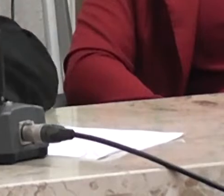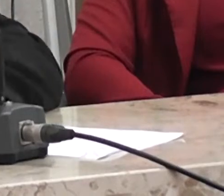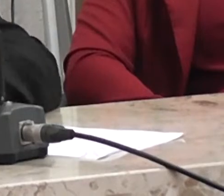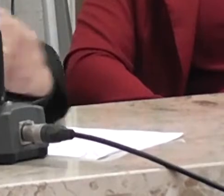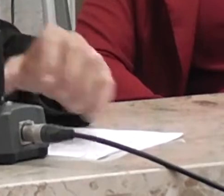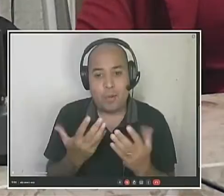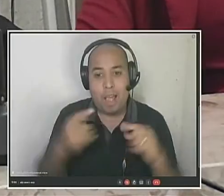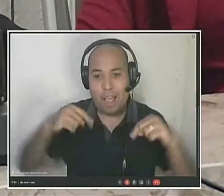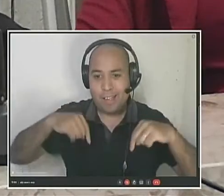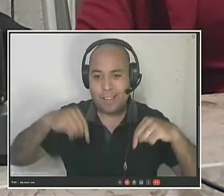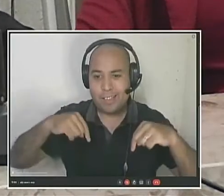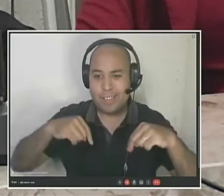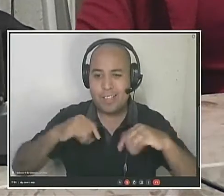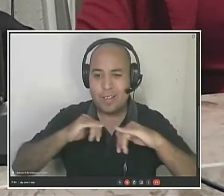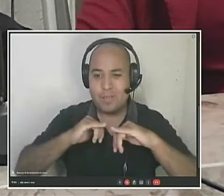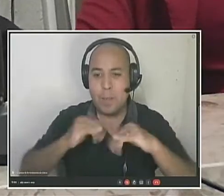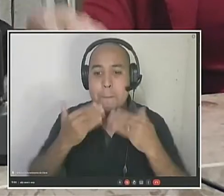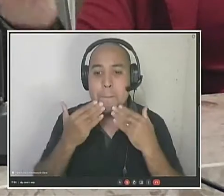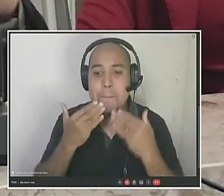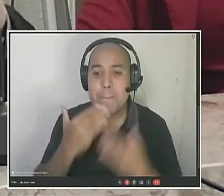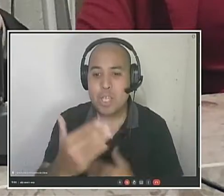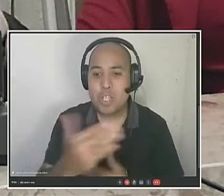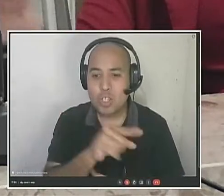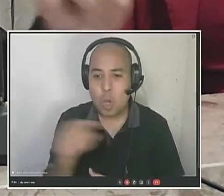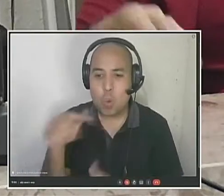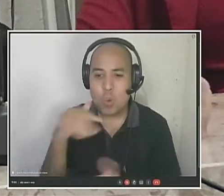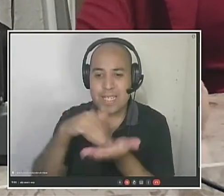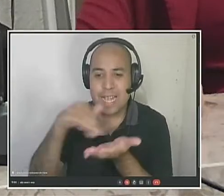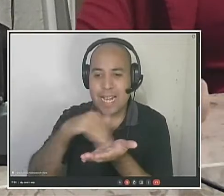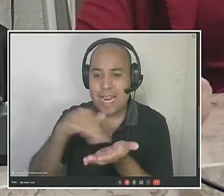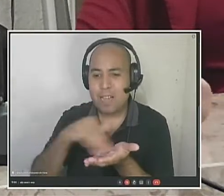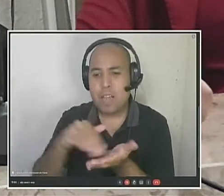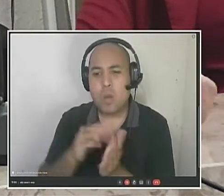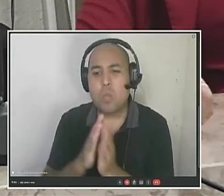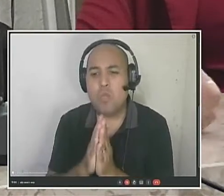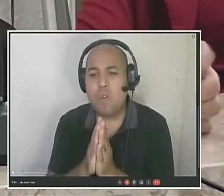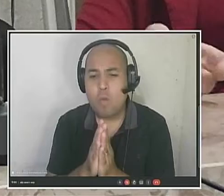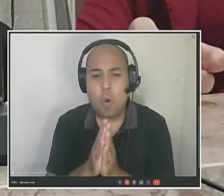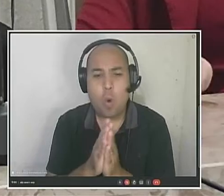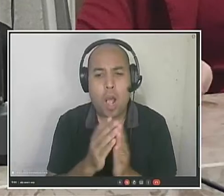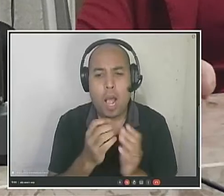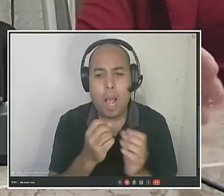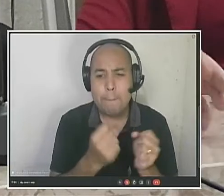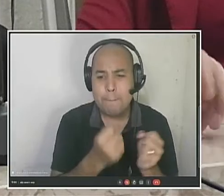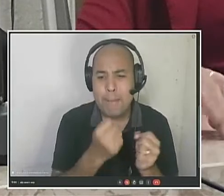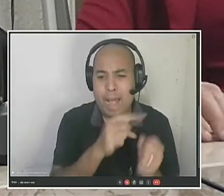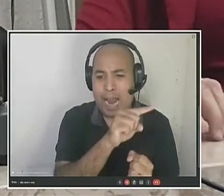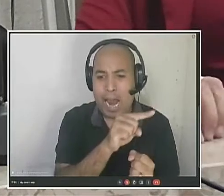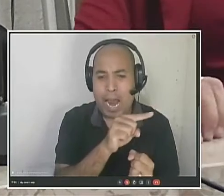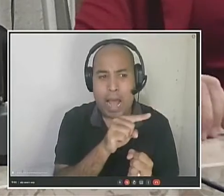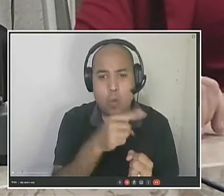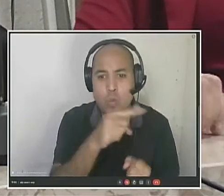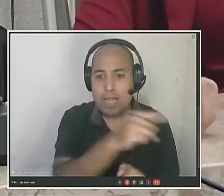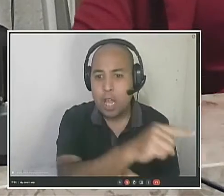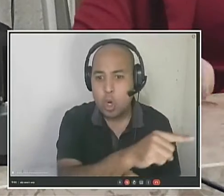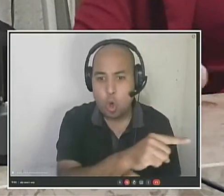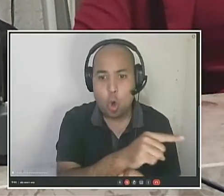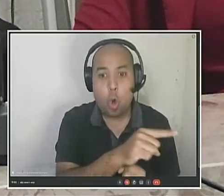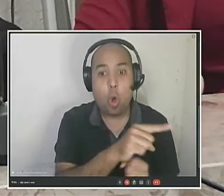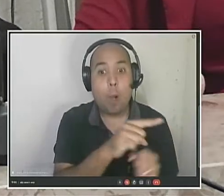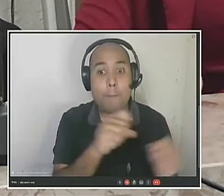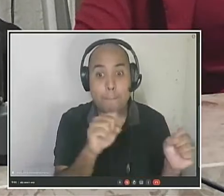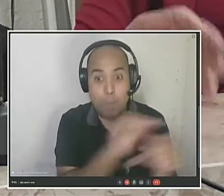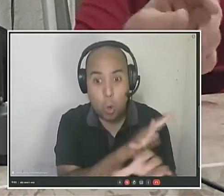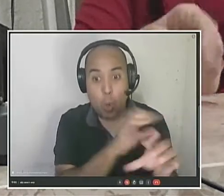mão, pedir ao secretário Topo que não tire essas máquinas lá do interior enquanto não fazer todas as